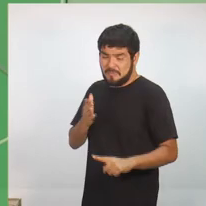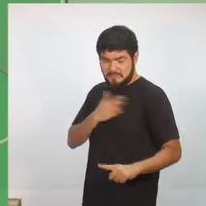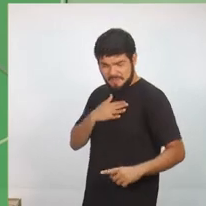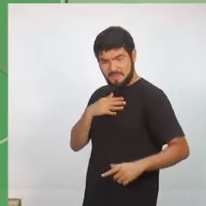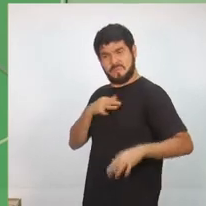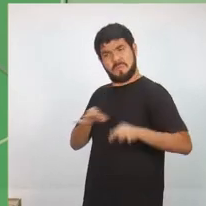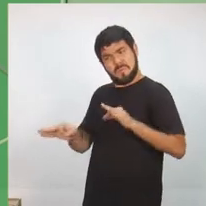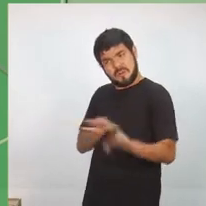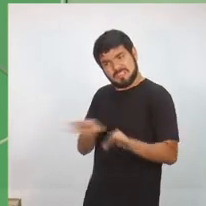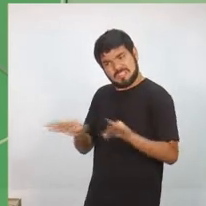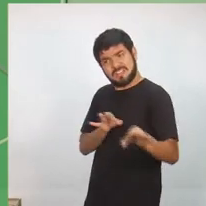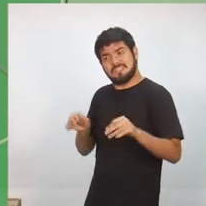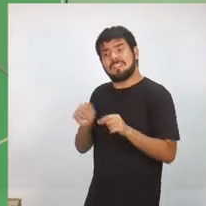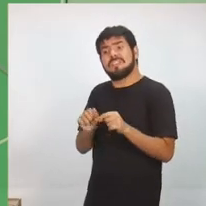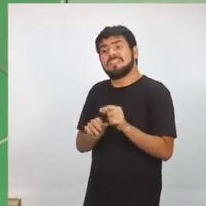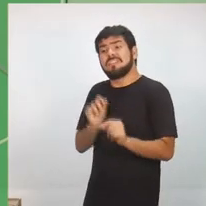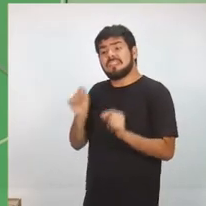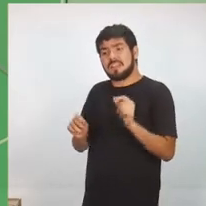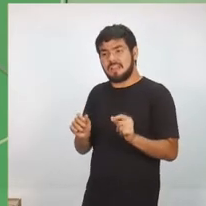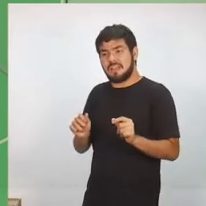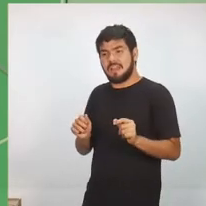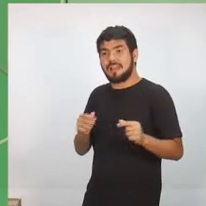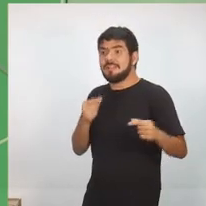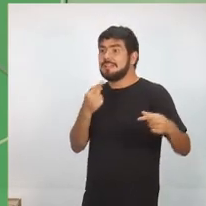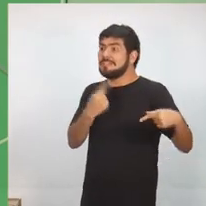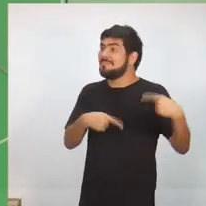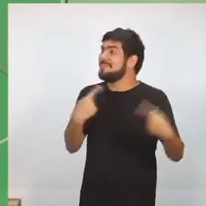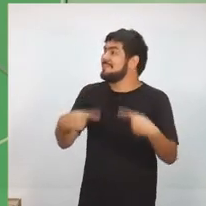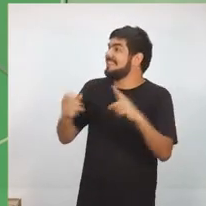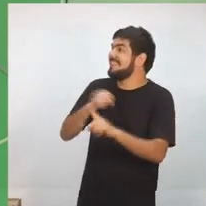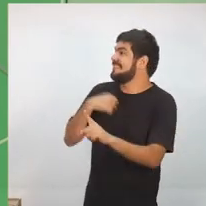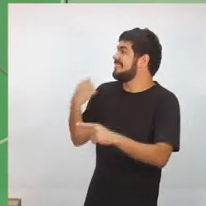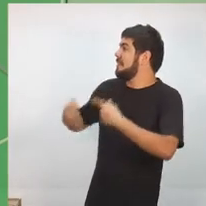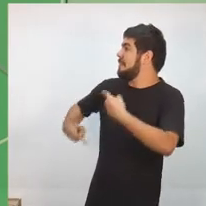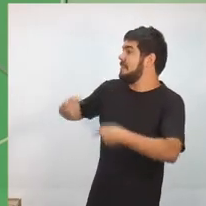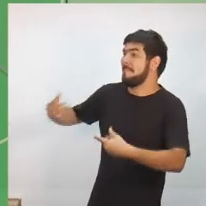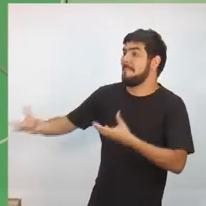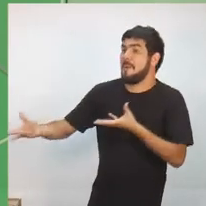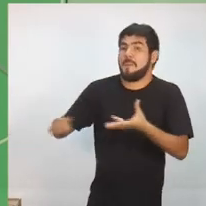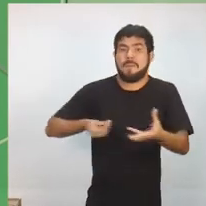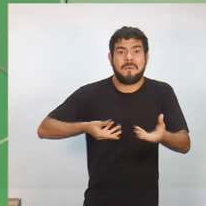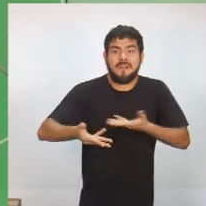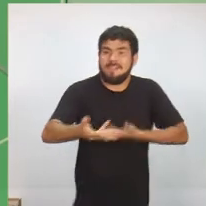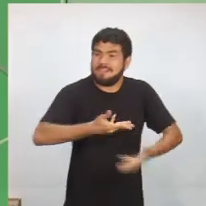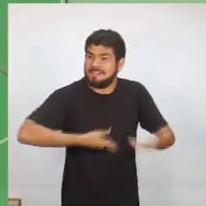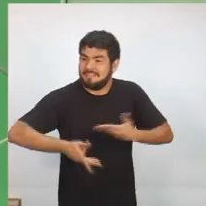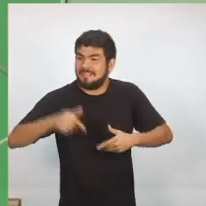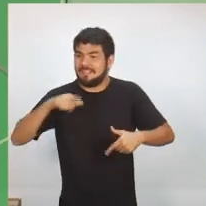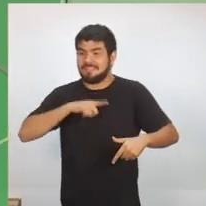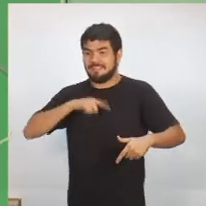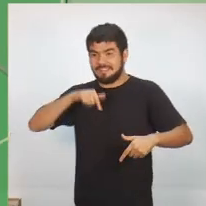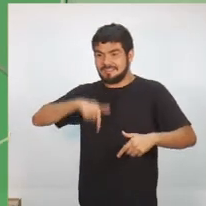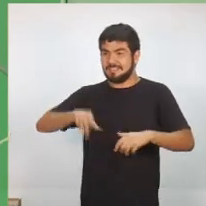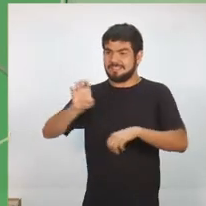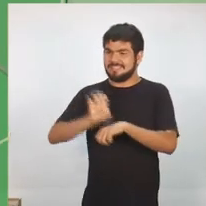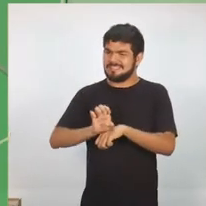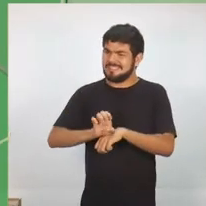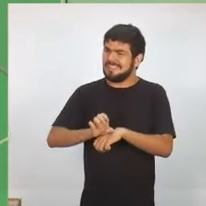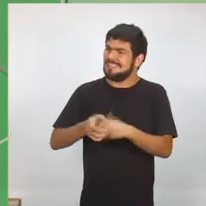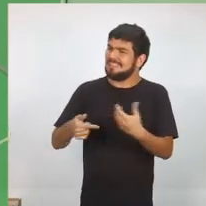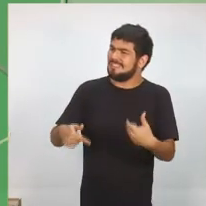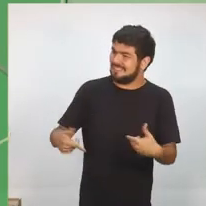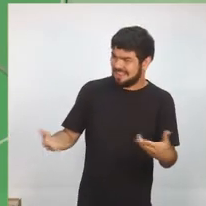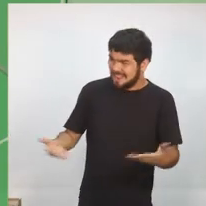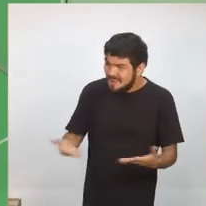vai fazer com que as políticas públicas voltem a implementar, a ter no nosso Estado. O governo que está